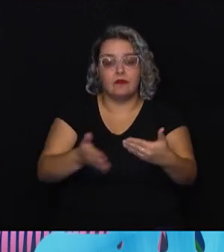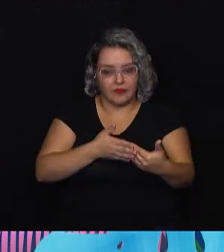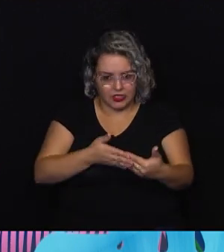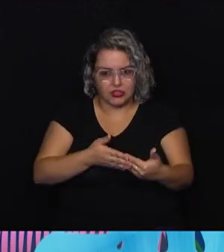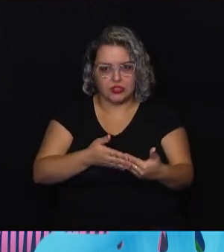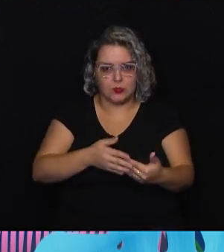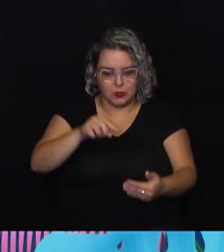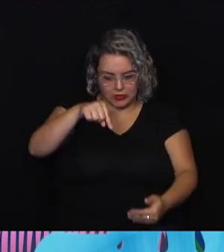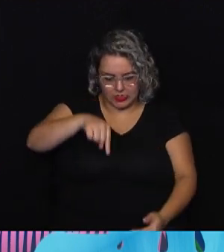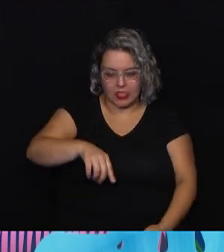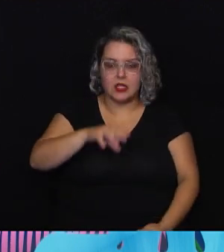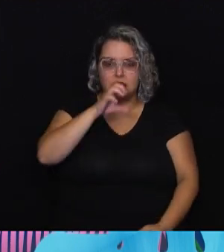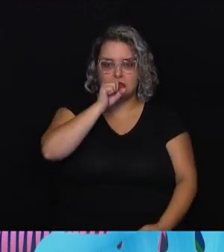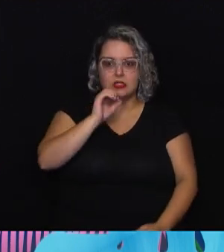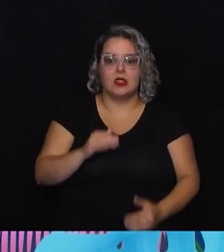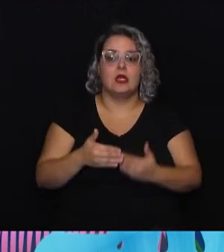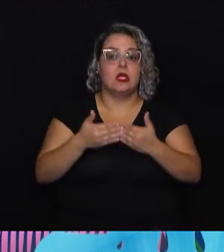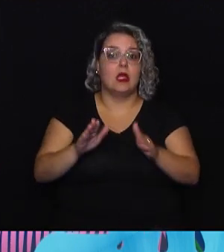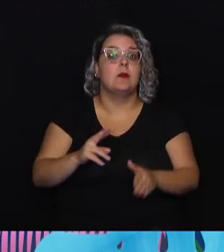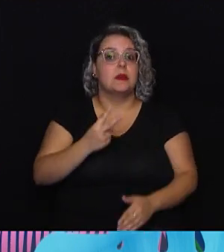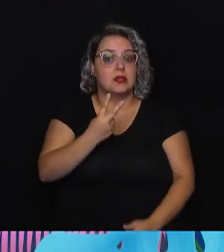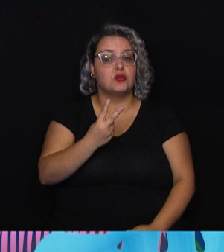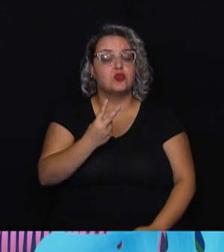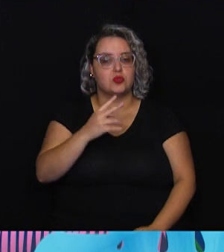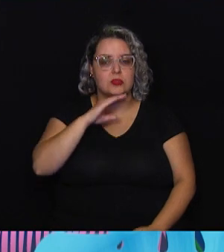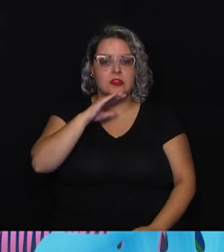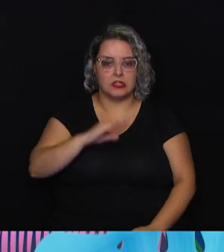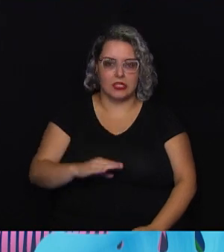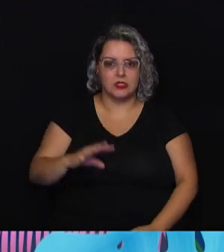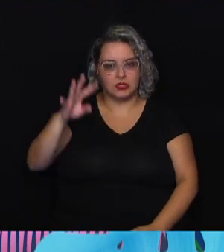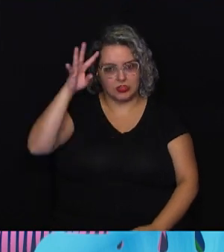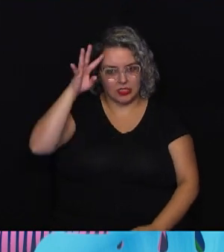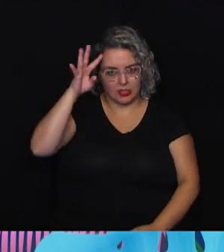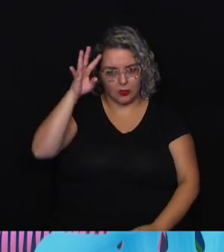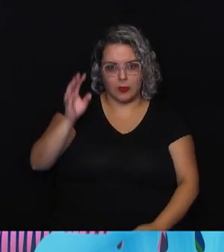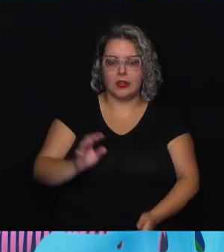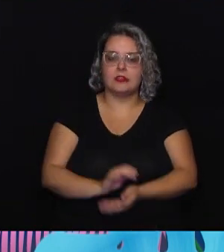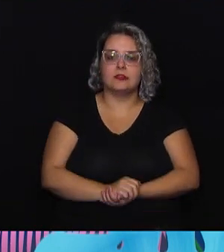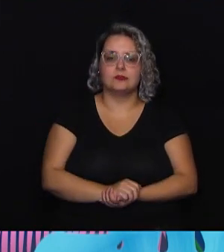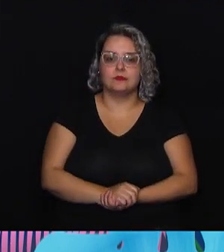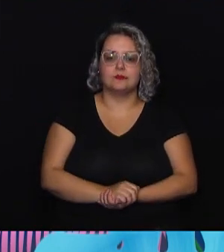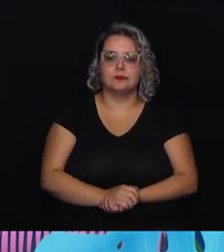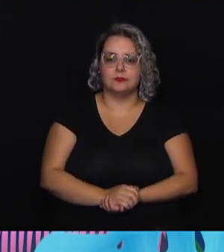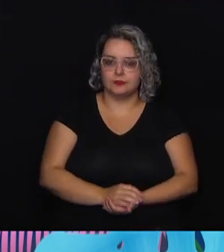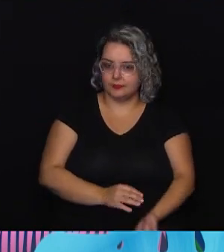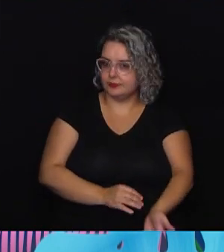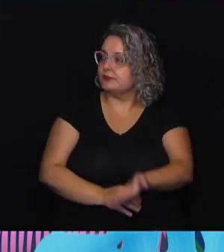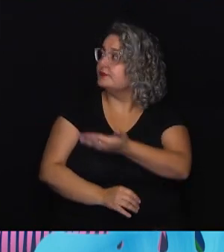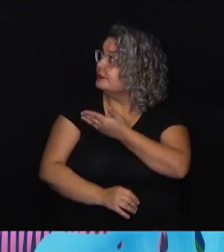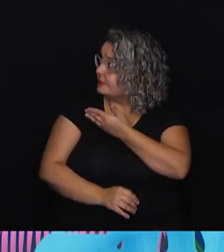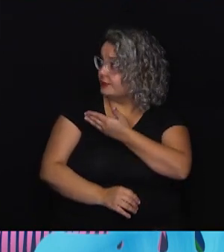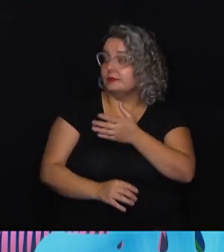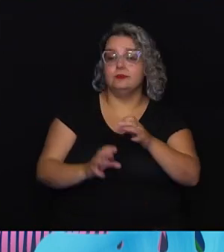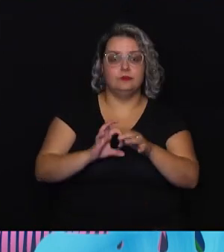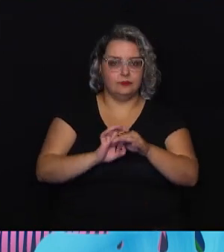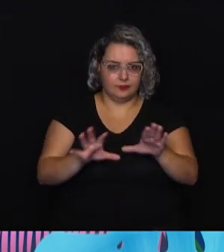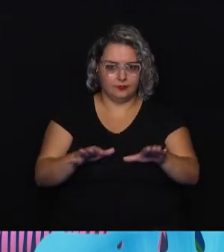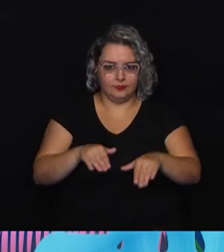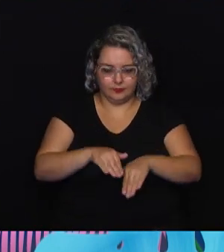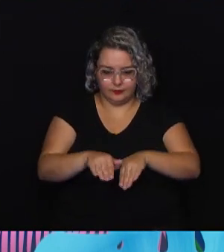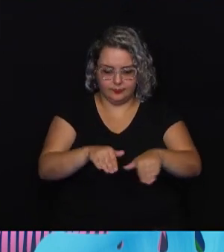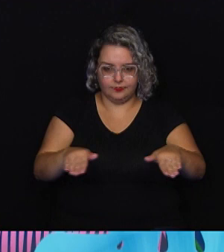deste sábado e reabre às 2 da tarde na quarta-feira de cinzas. Na INDEC, o atendimento para liberação de veículos